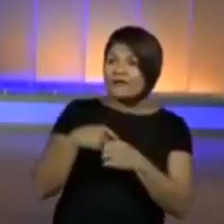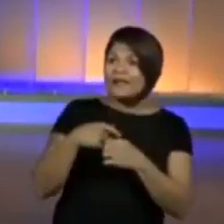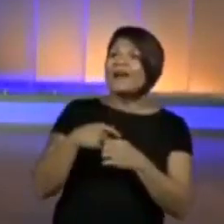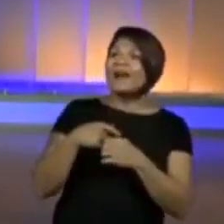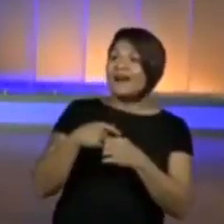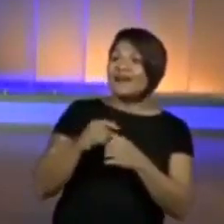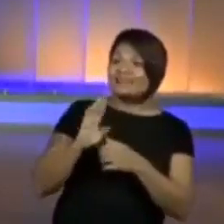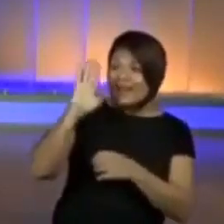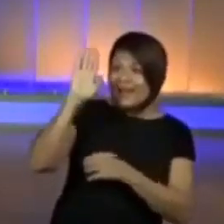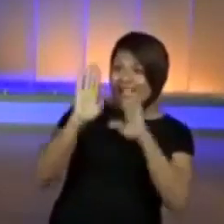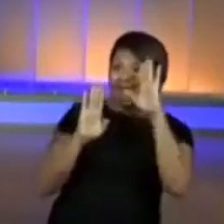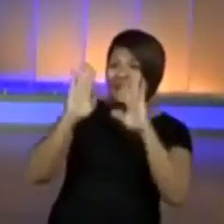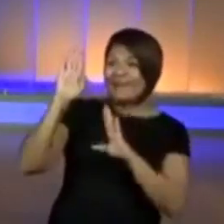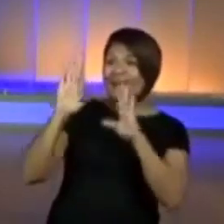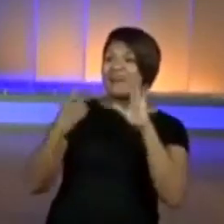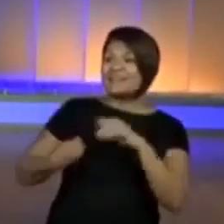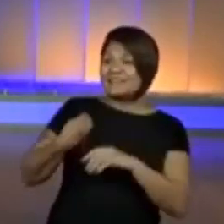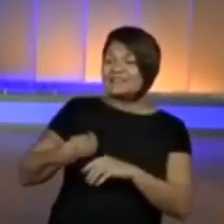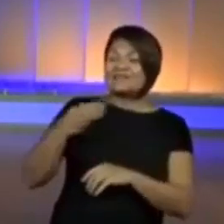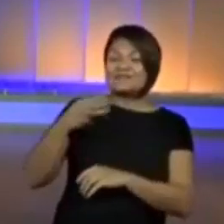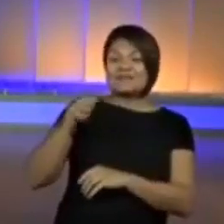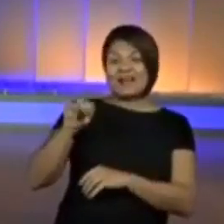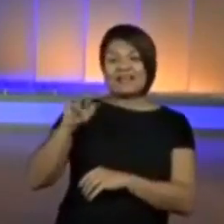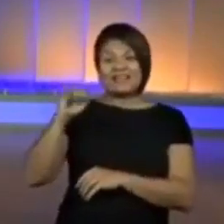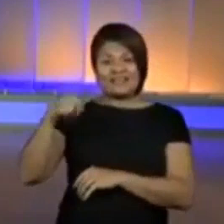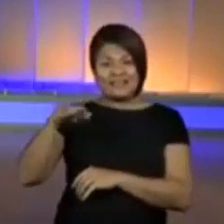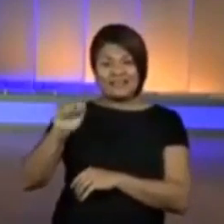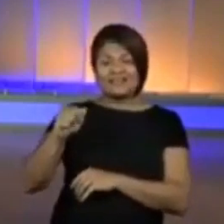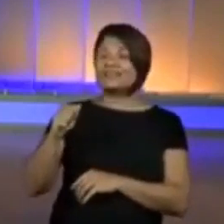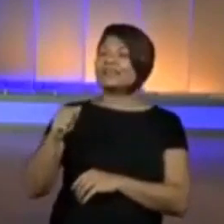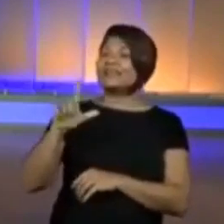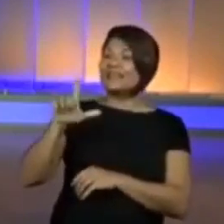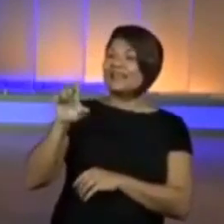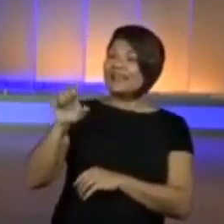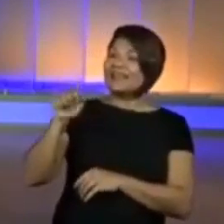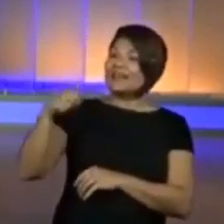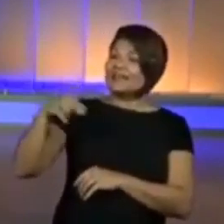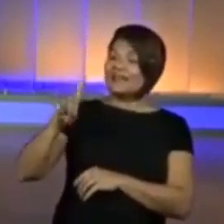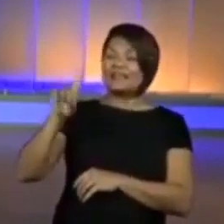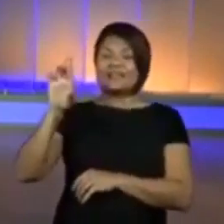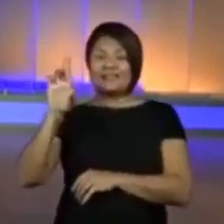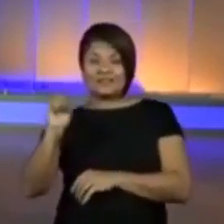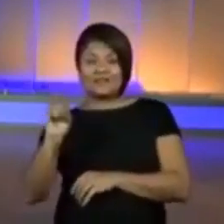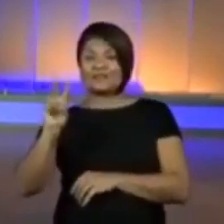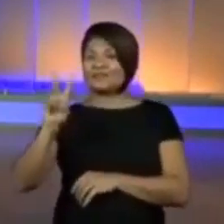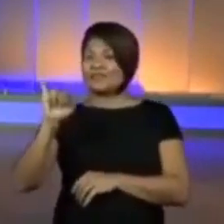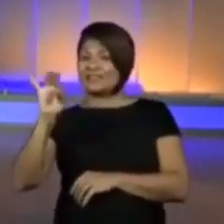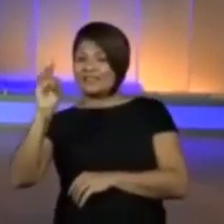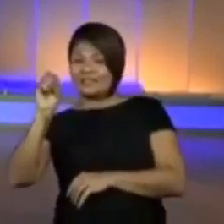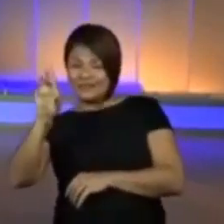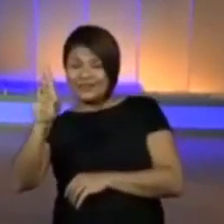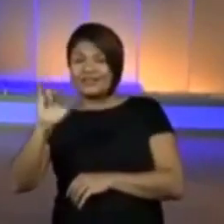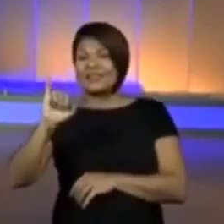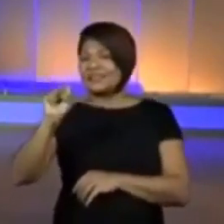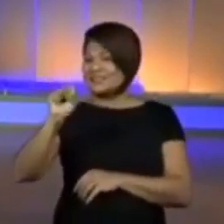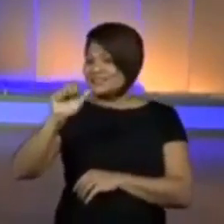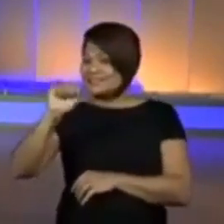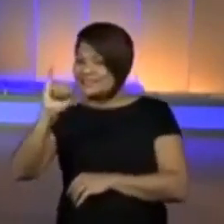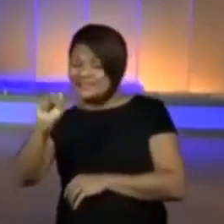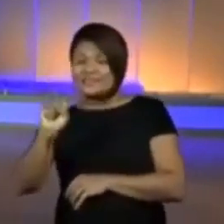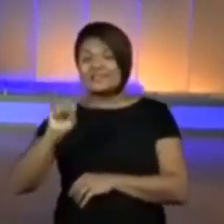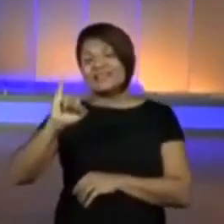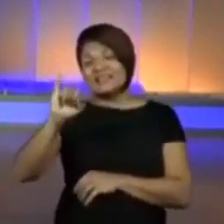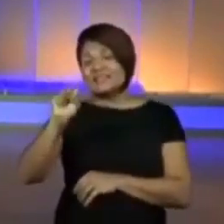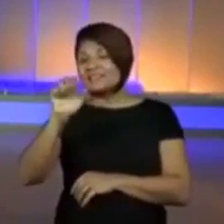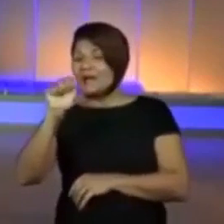está presente, né? A Mariana, o Leandro, o Vitor, Isis, Isabela e gente dizendo ali,